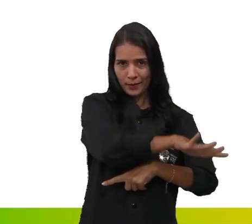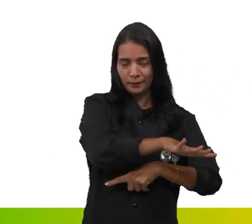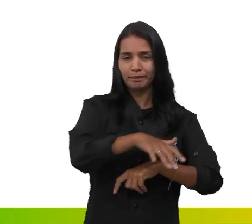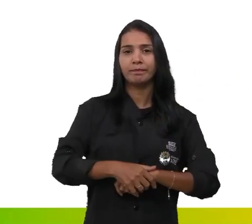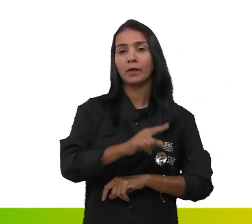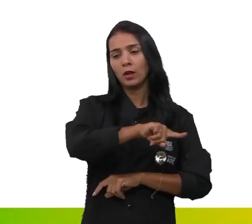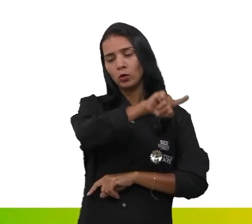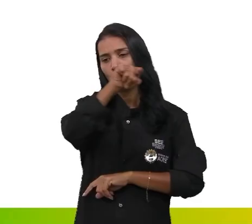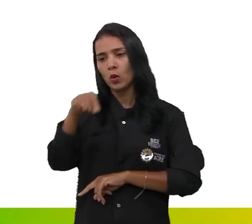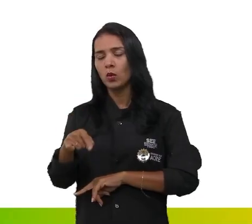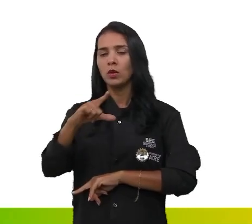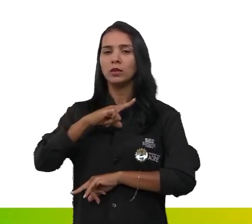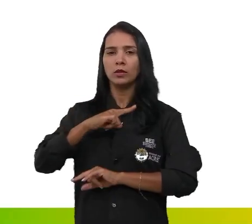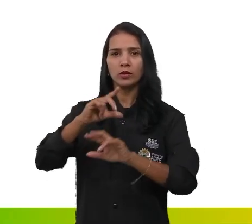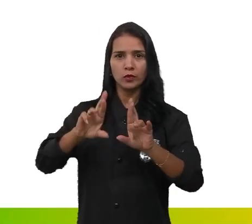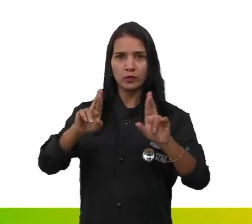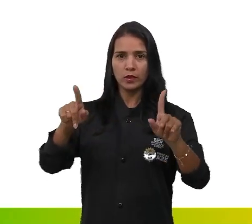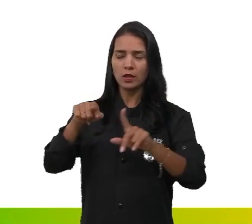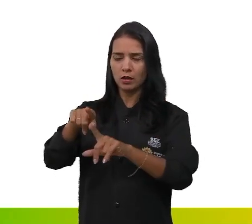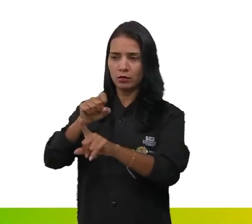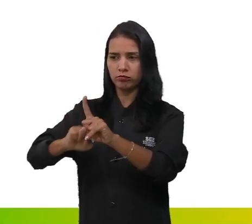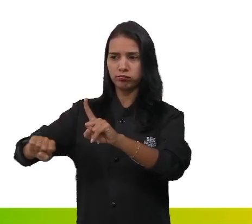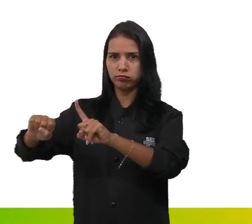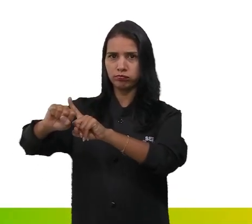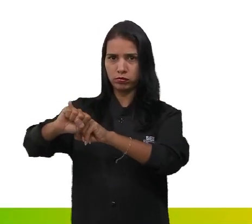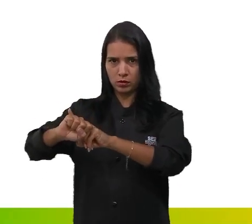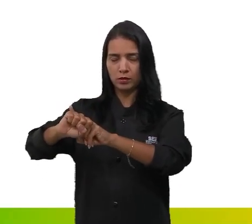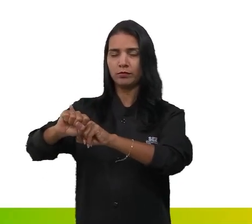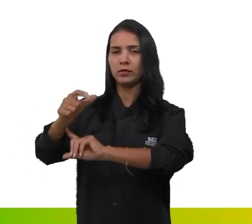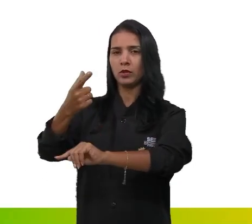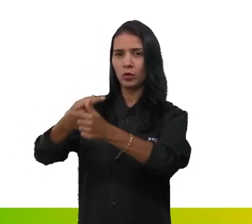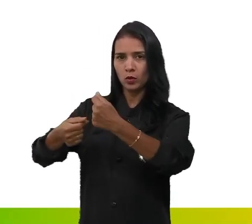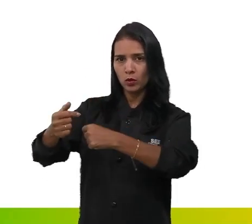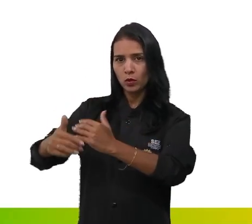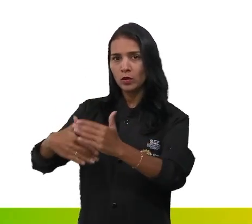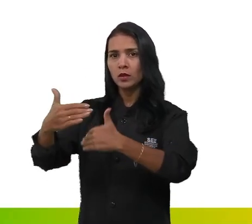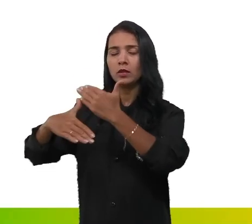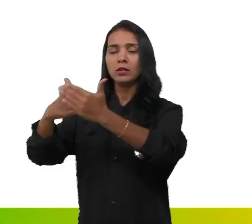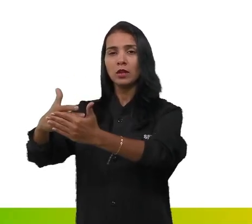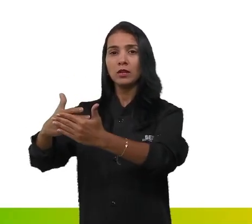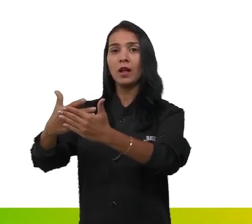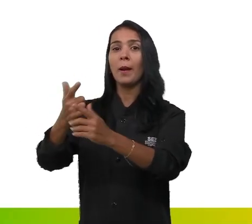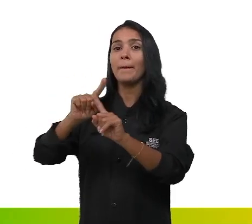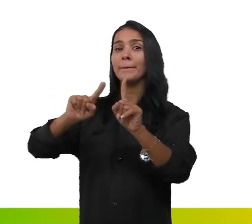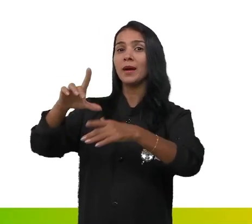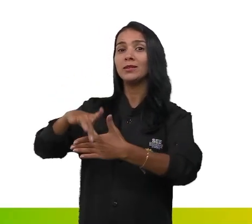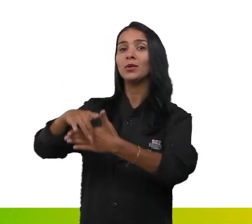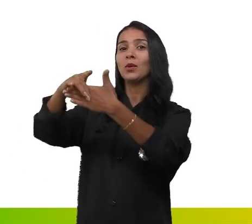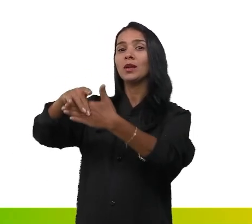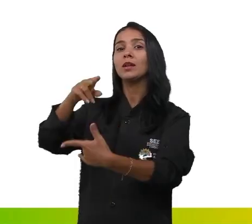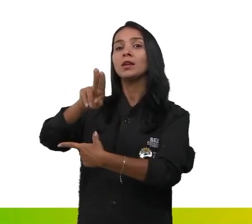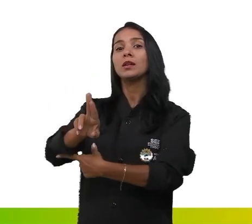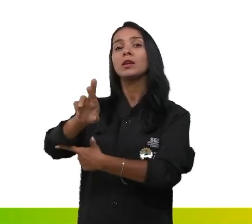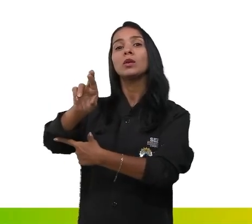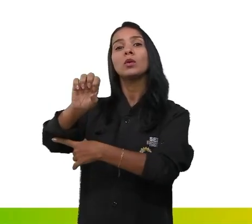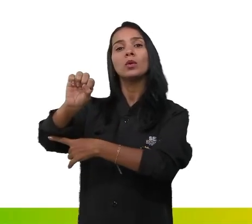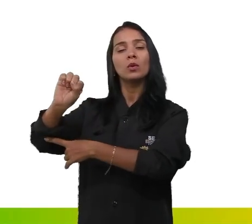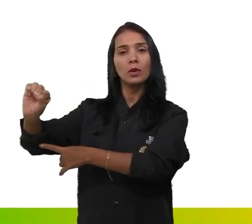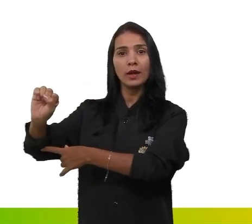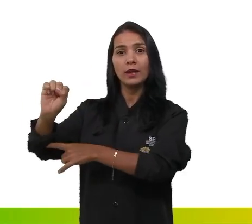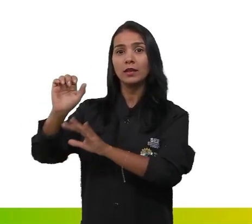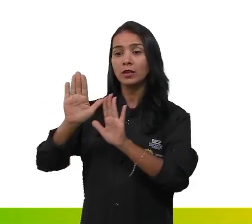nós temos o bloco socialista, liderado aí pela União Soviética, que promovia o quê? A